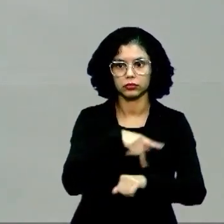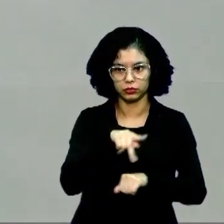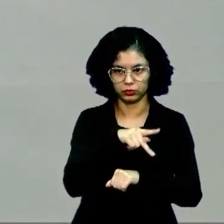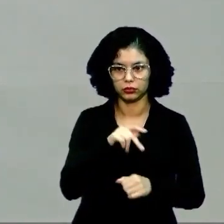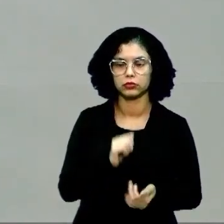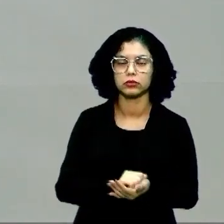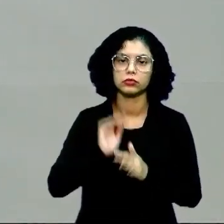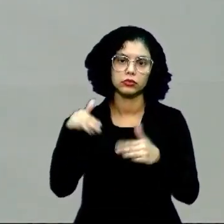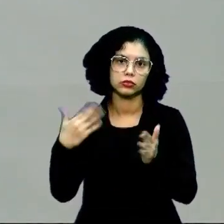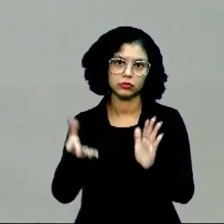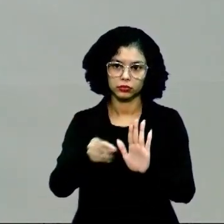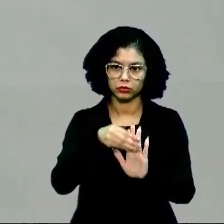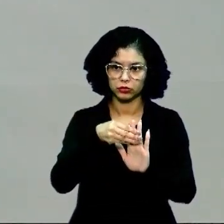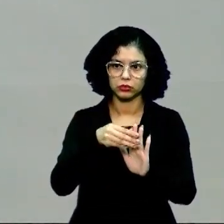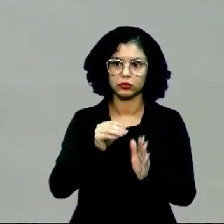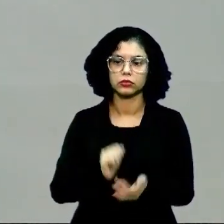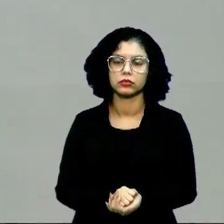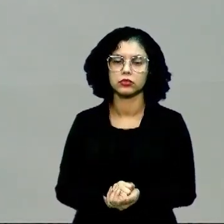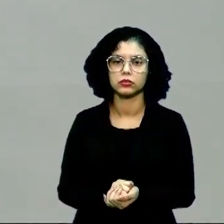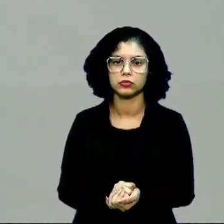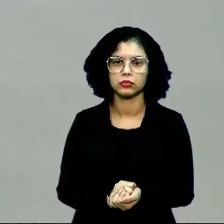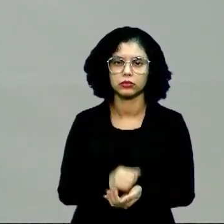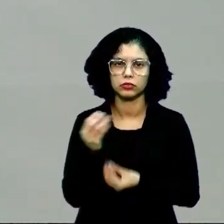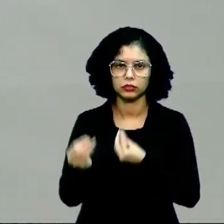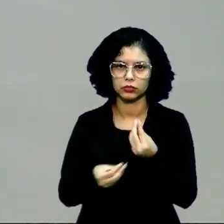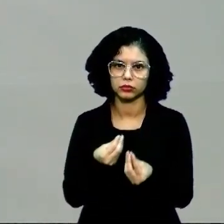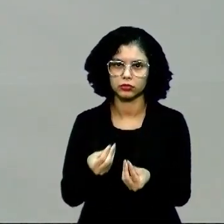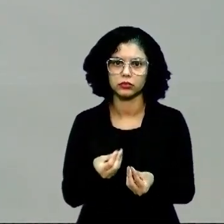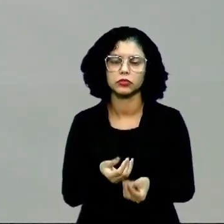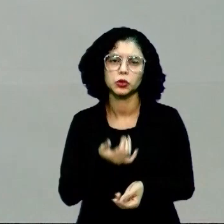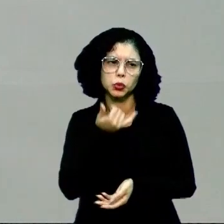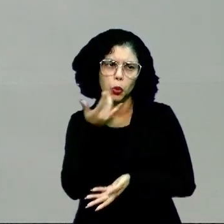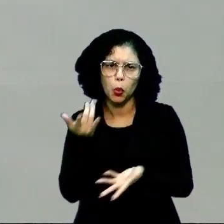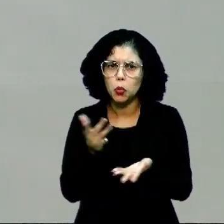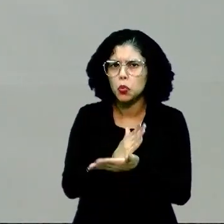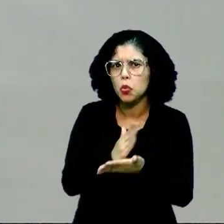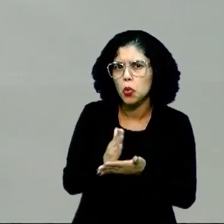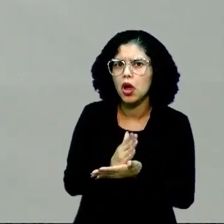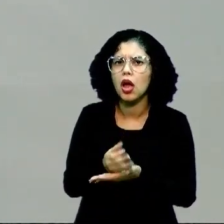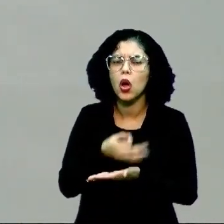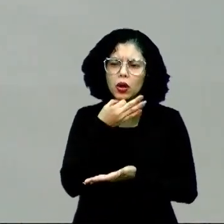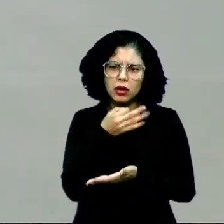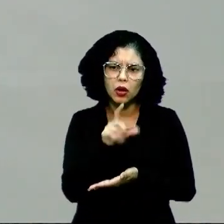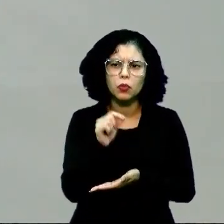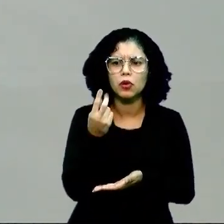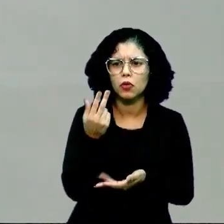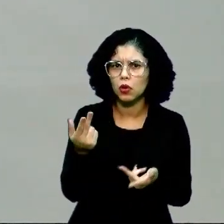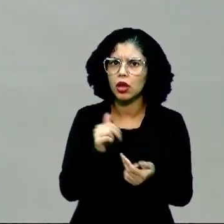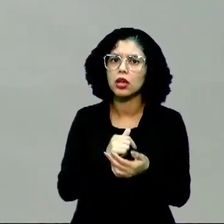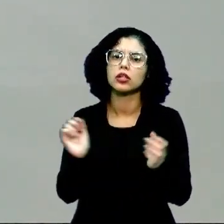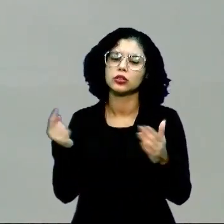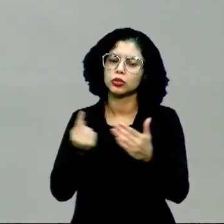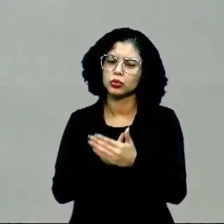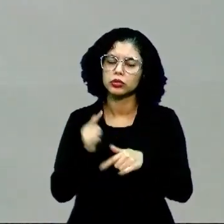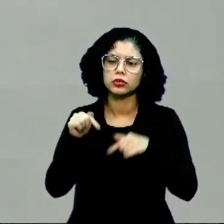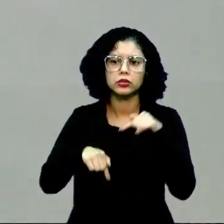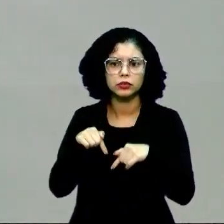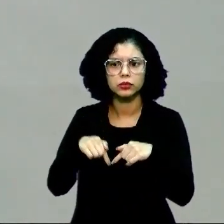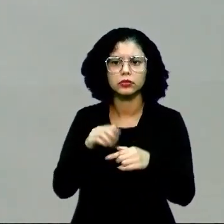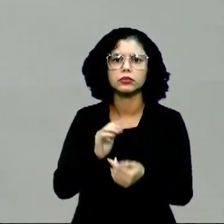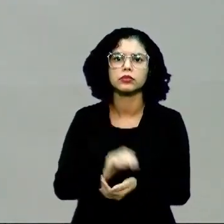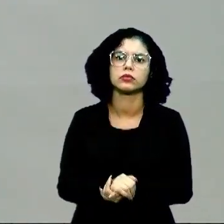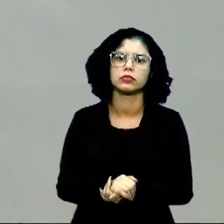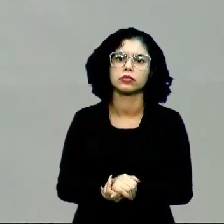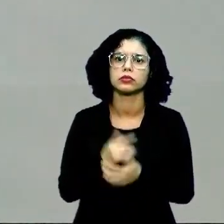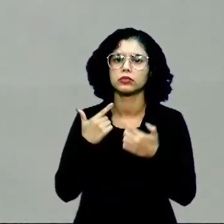e colocando aí como desculpa, colocando como motivo que aquele país escondia armas poderosas, no caso,